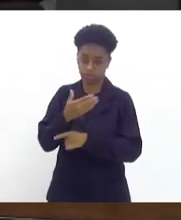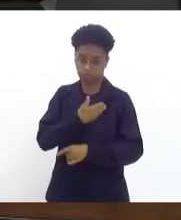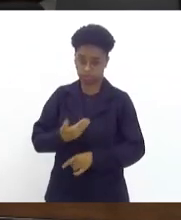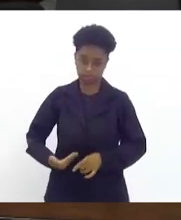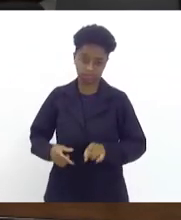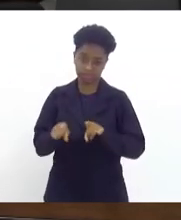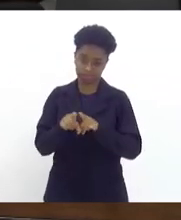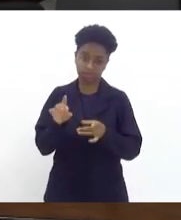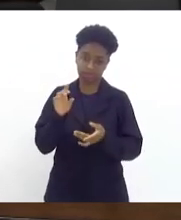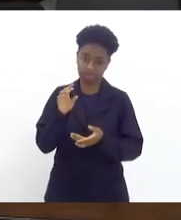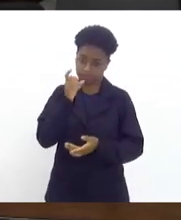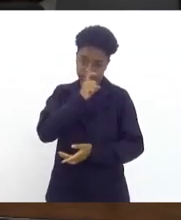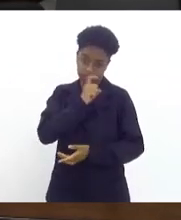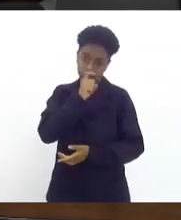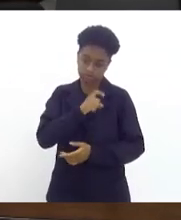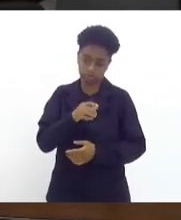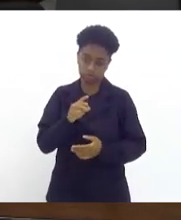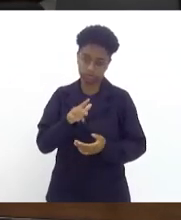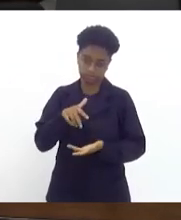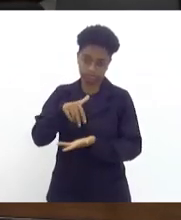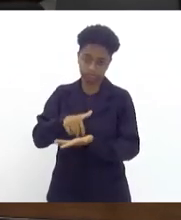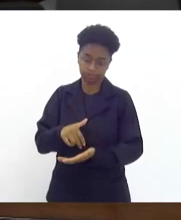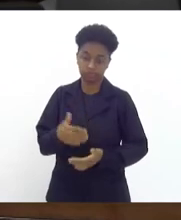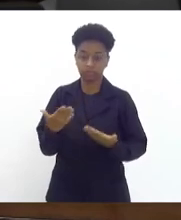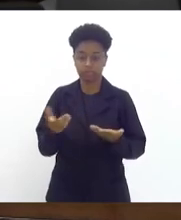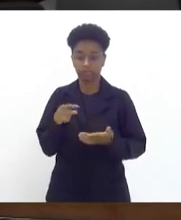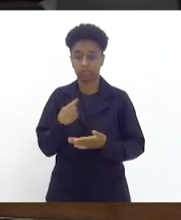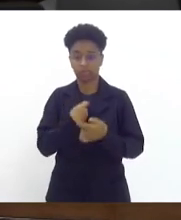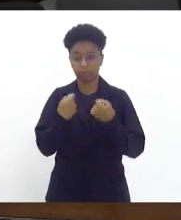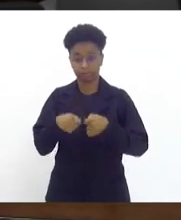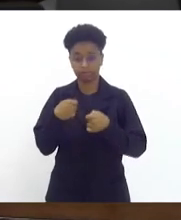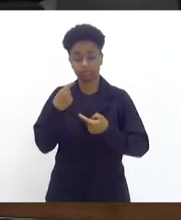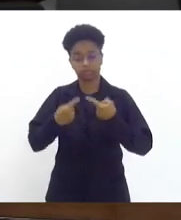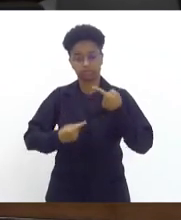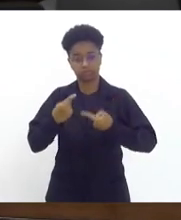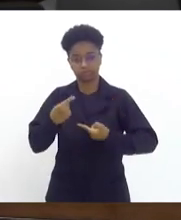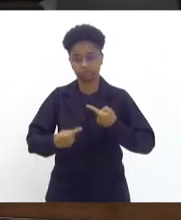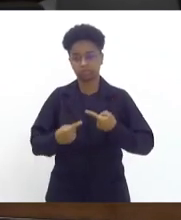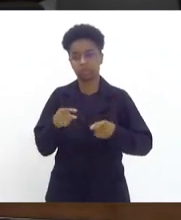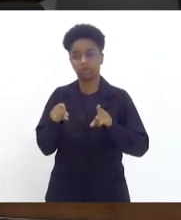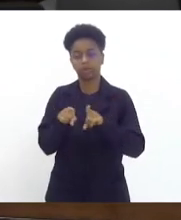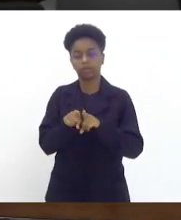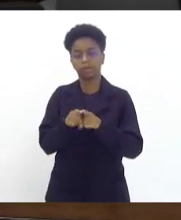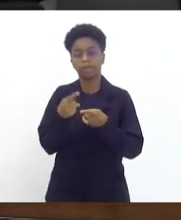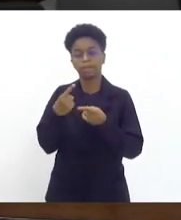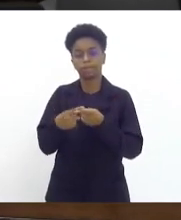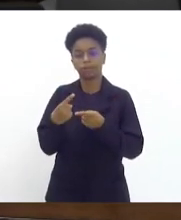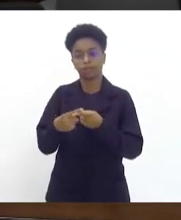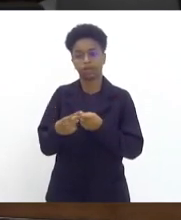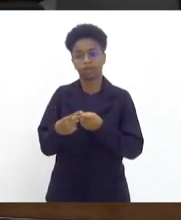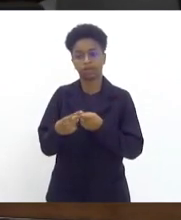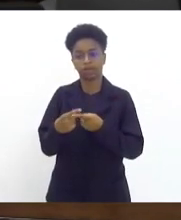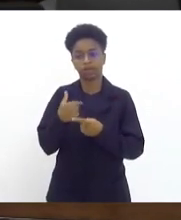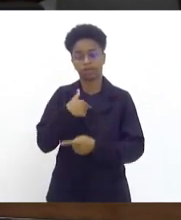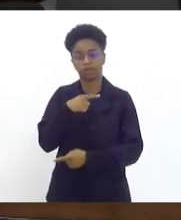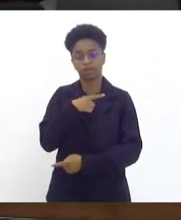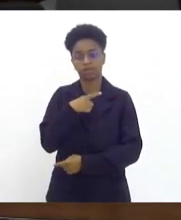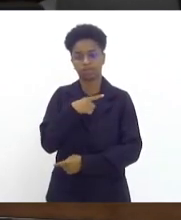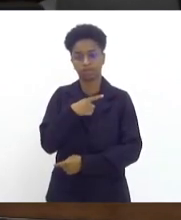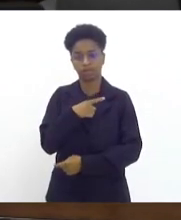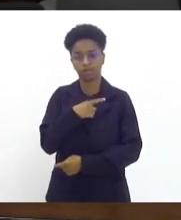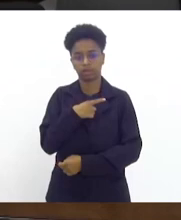verídico também esse posicionamento então nós precisaremos debater até porque eu estou aqui com é